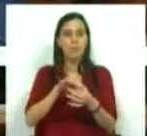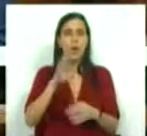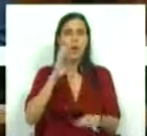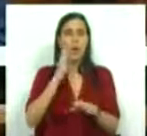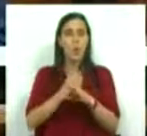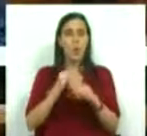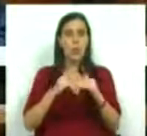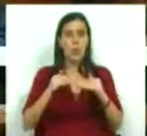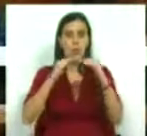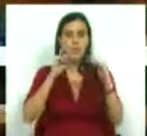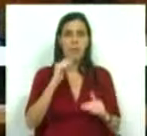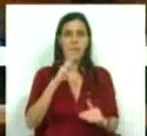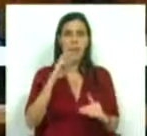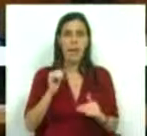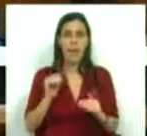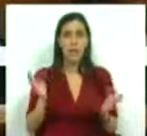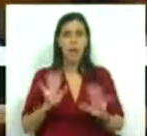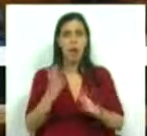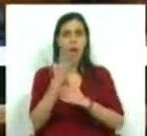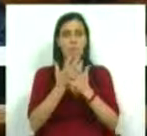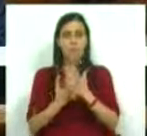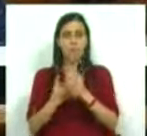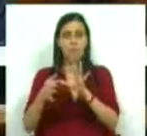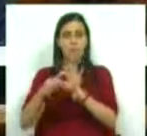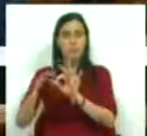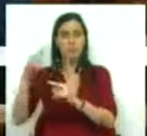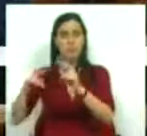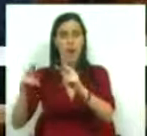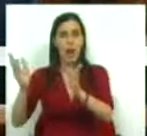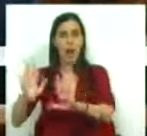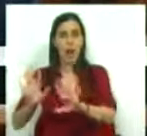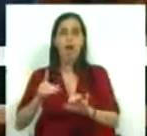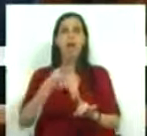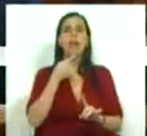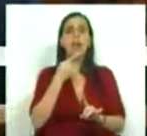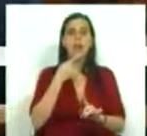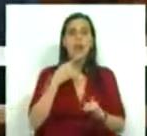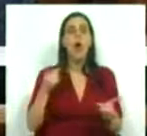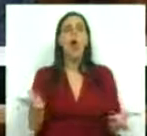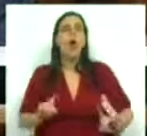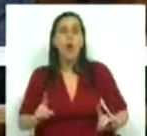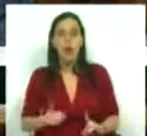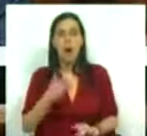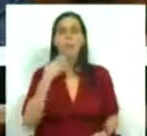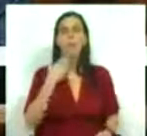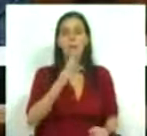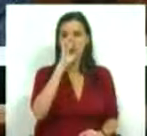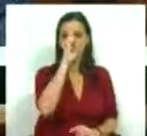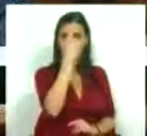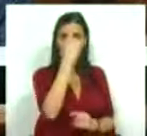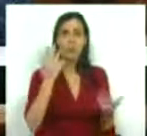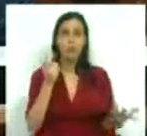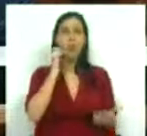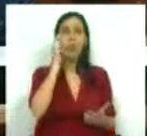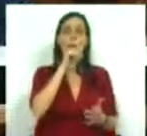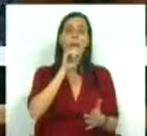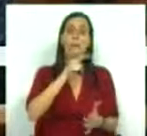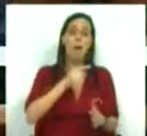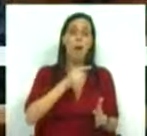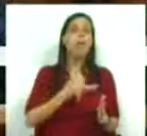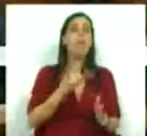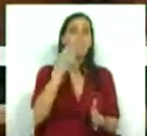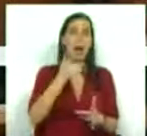2 últimos escalões do IRS, que deixam de ter deduções à coleta, representam ou não um pedido de esforço a quem pode